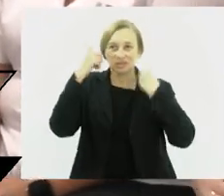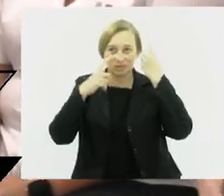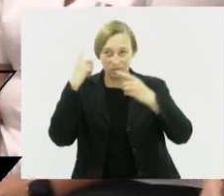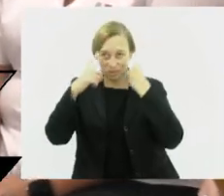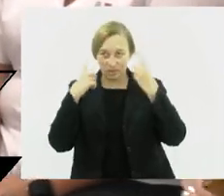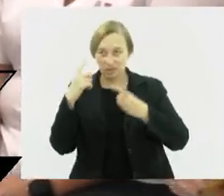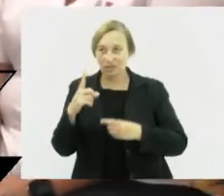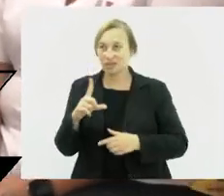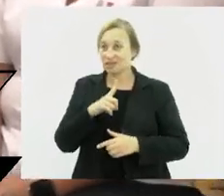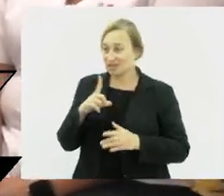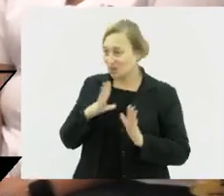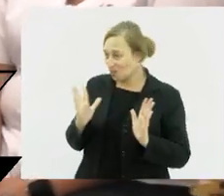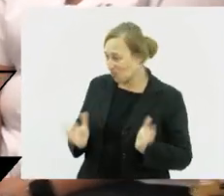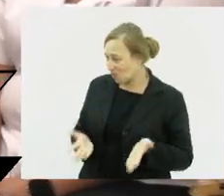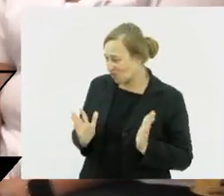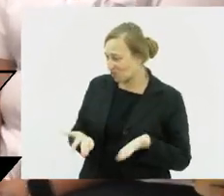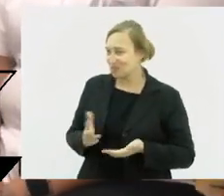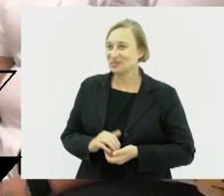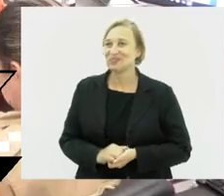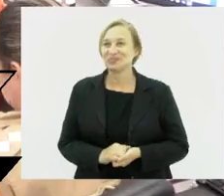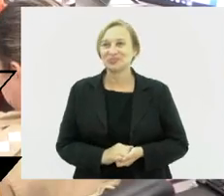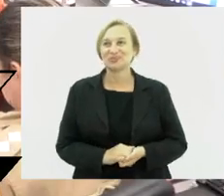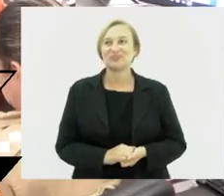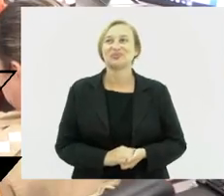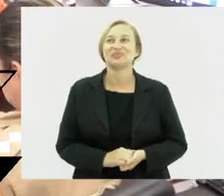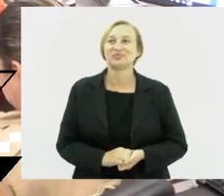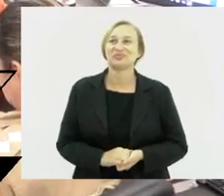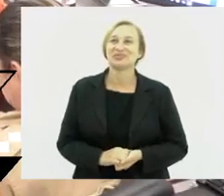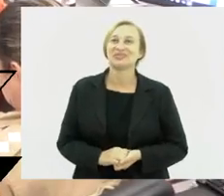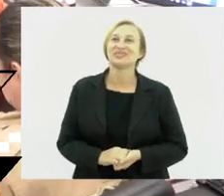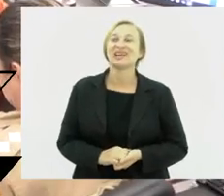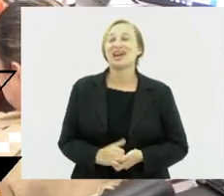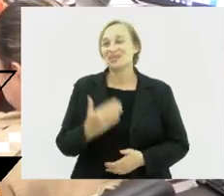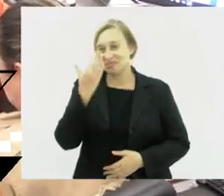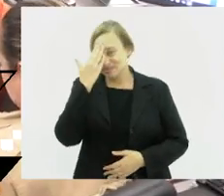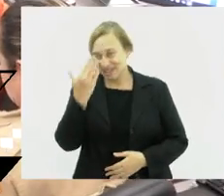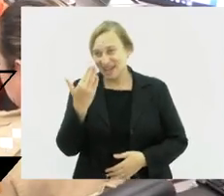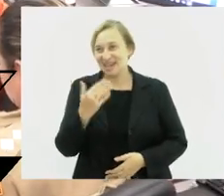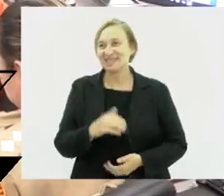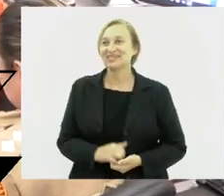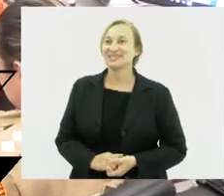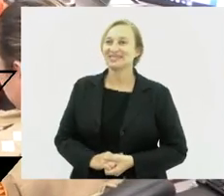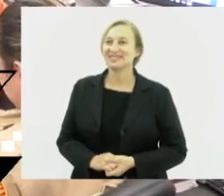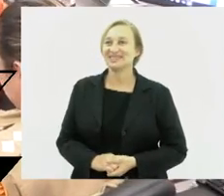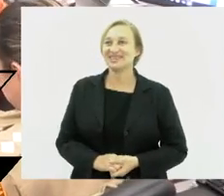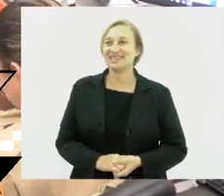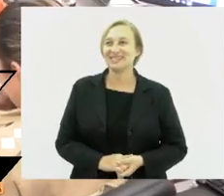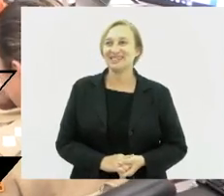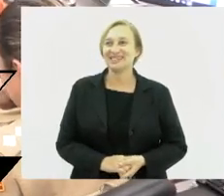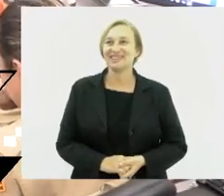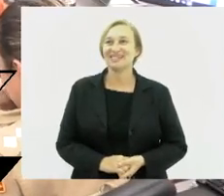que a gente está tendo hoje. Muito boa tarde, muito obrigado. Obrigado. Obrigado, ministro. Muito bom.